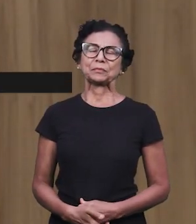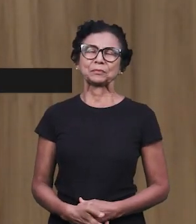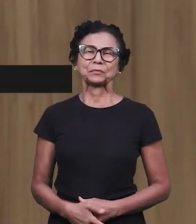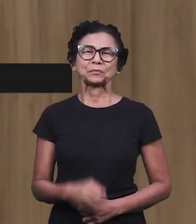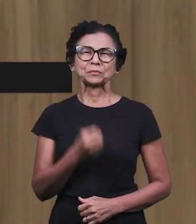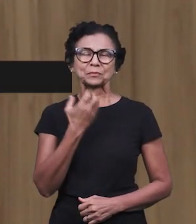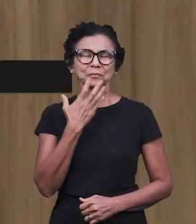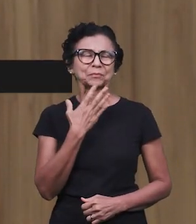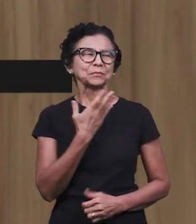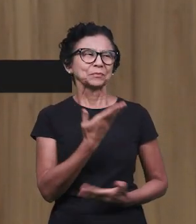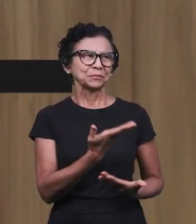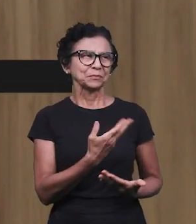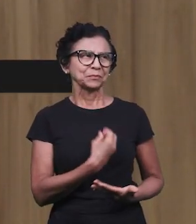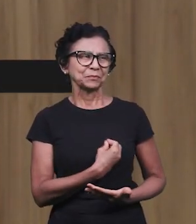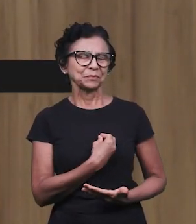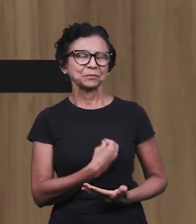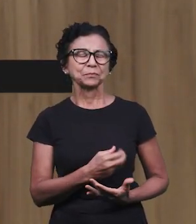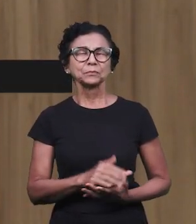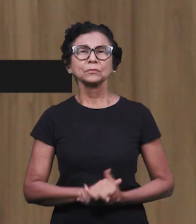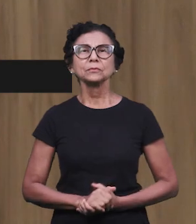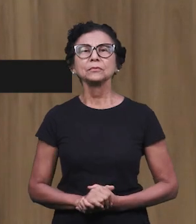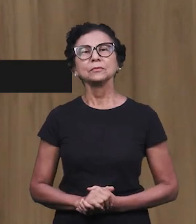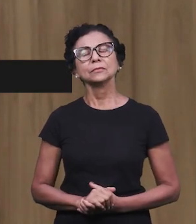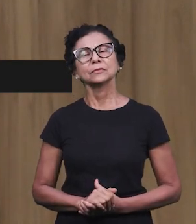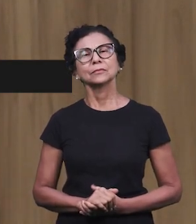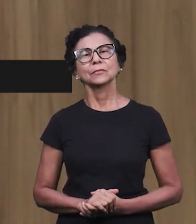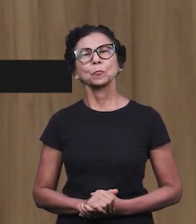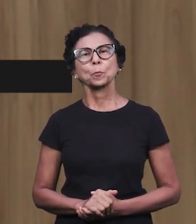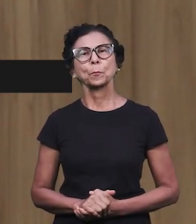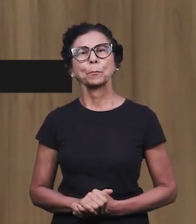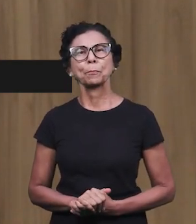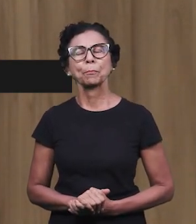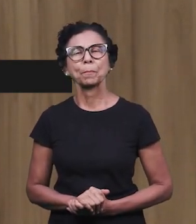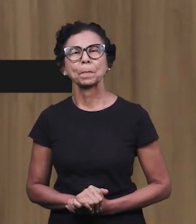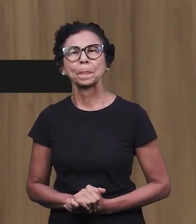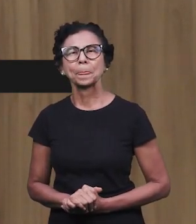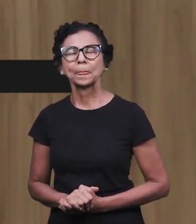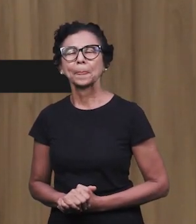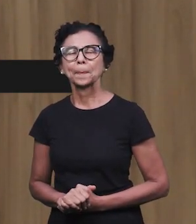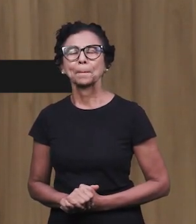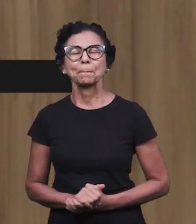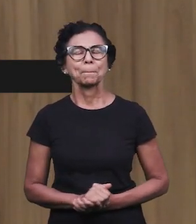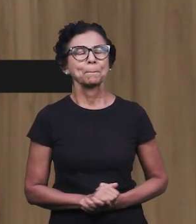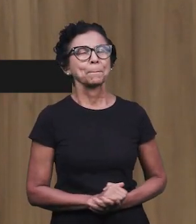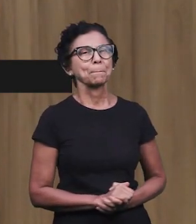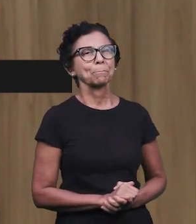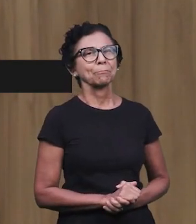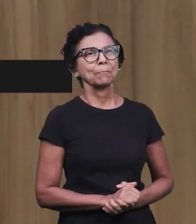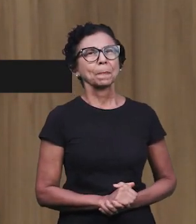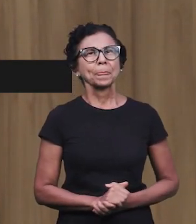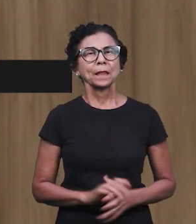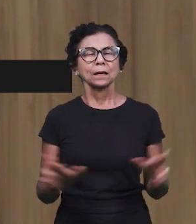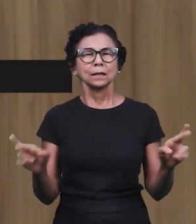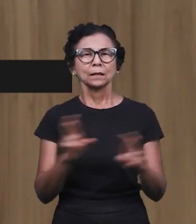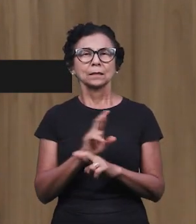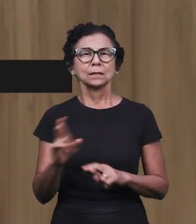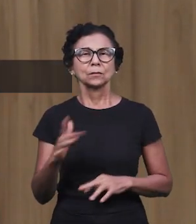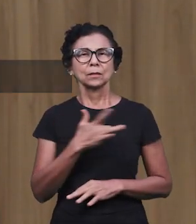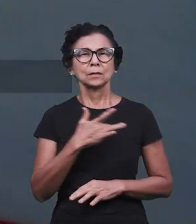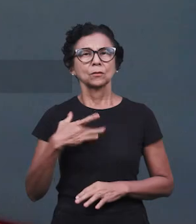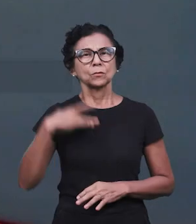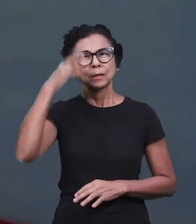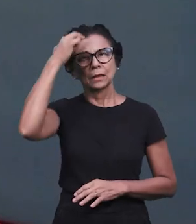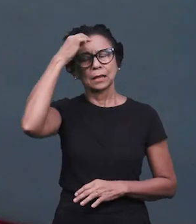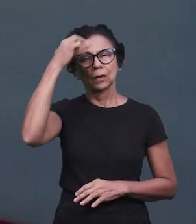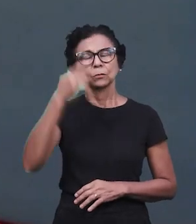tê-la novamente. E de cara eu vou perguntar, qual a importância de buscar ajuda profissional nos cuidados da saúde mental do homem?